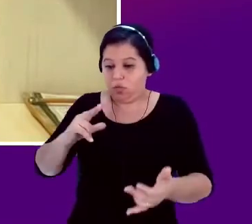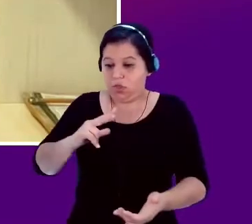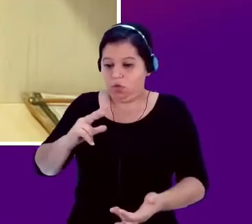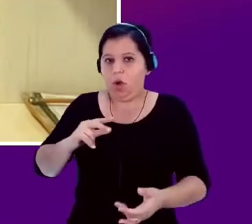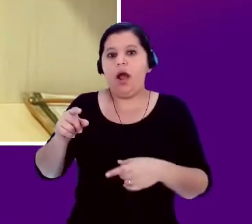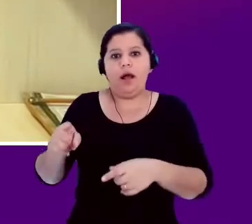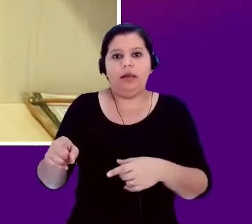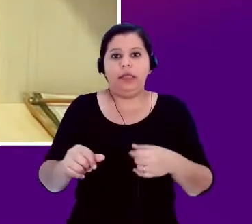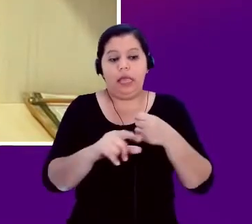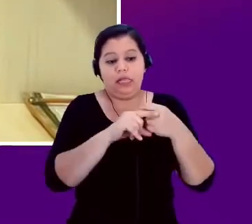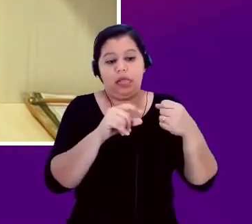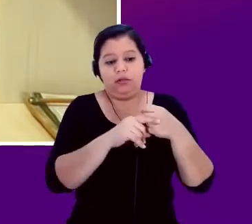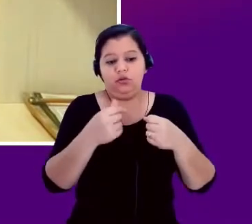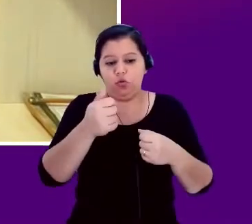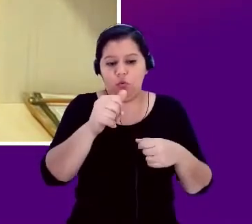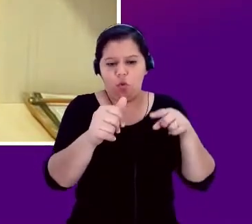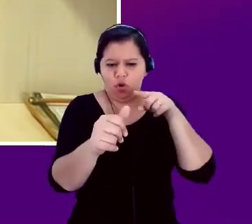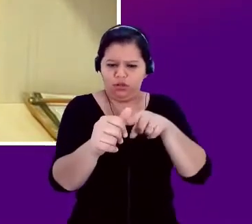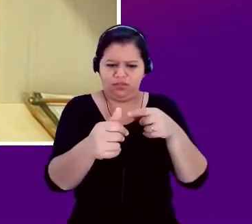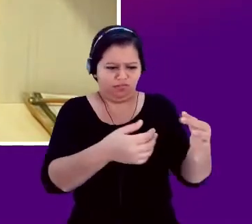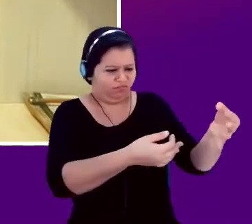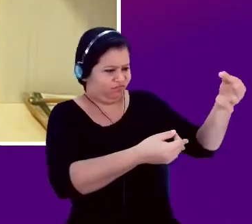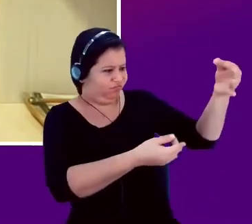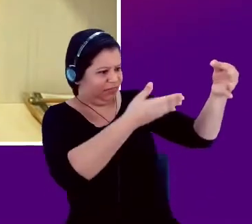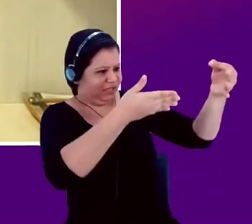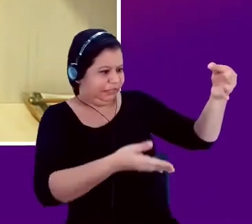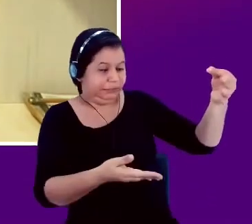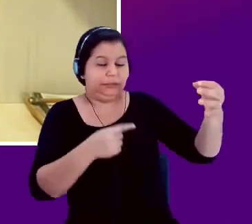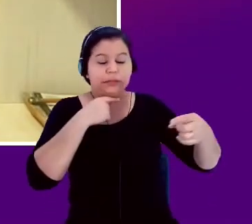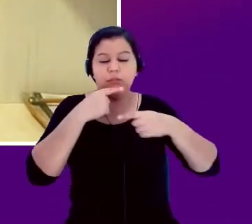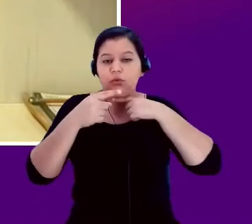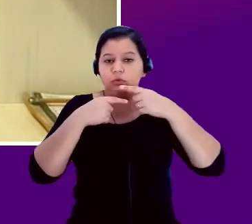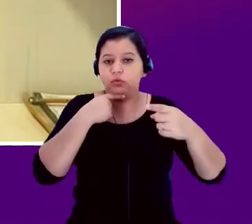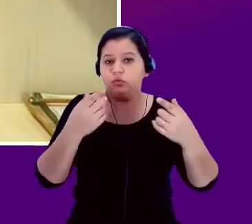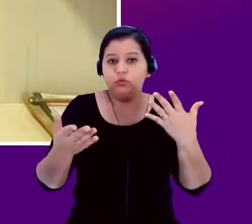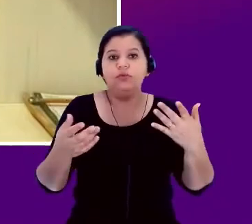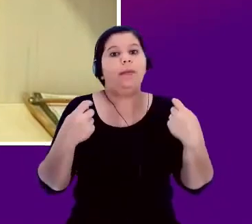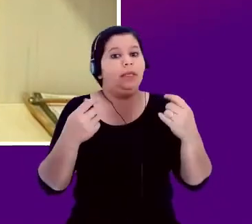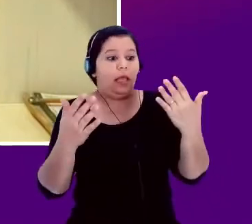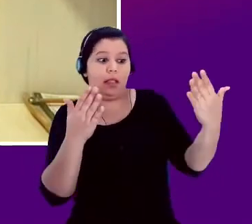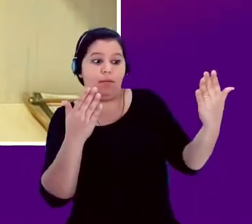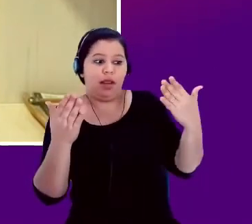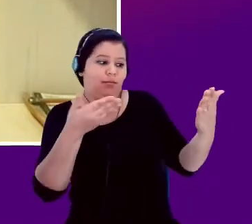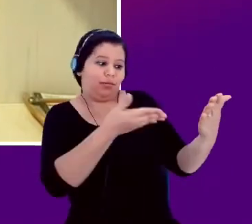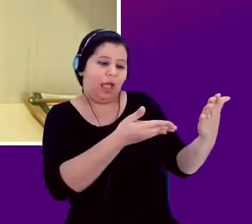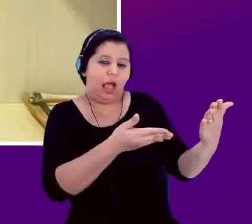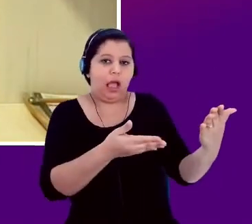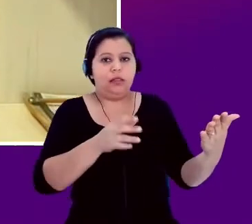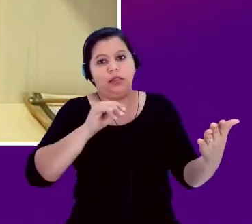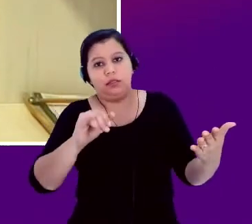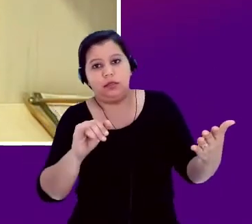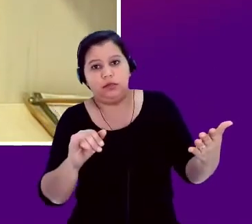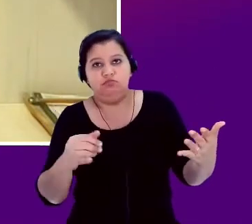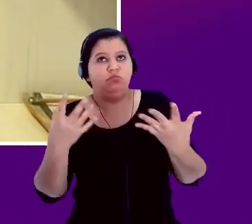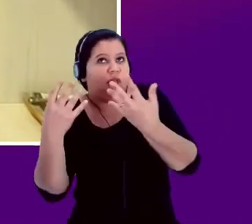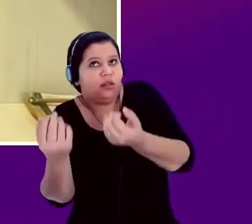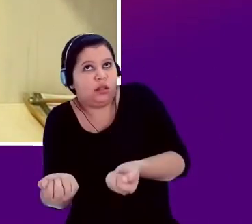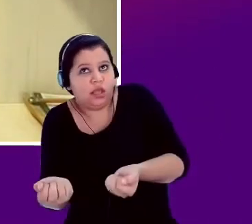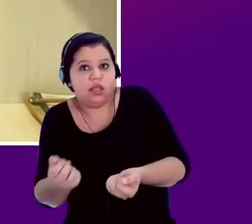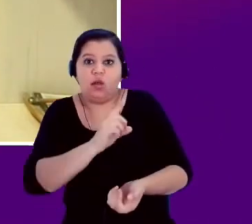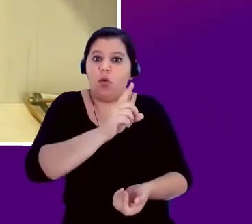repleto de incertezas, né, de disputas interpretativas sobre a prevalência ou não do consentimento como a base